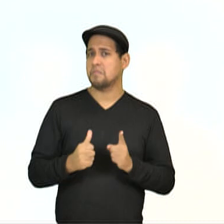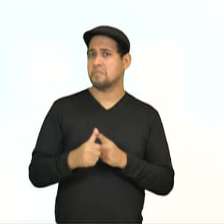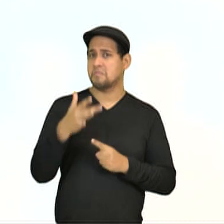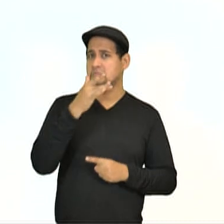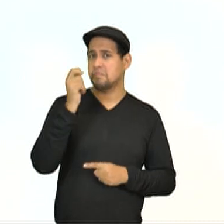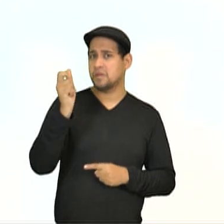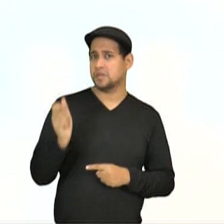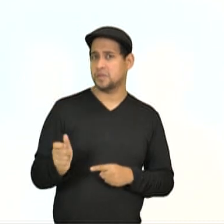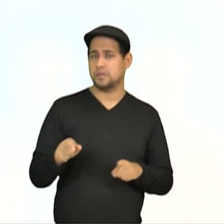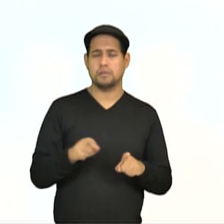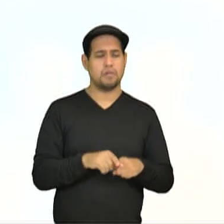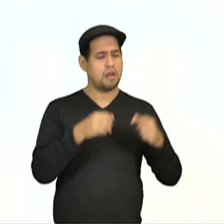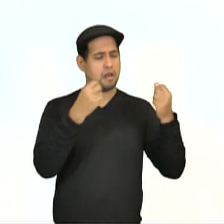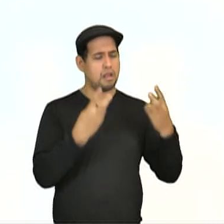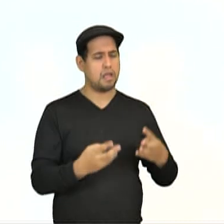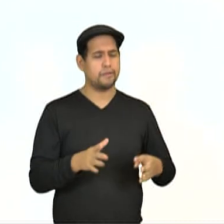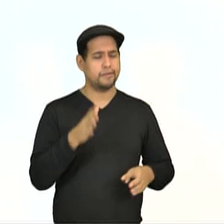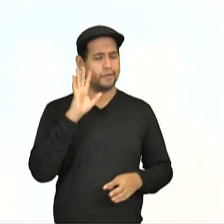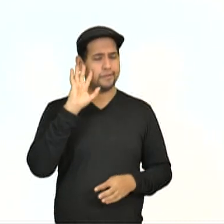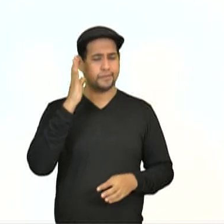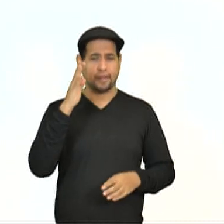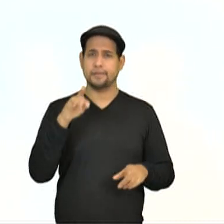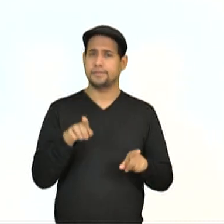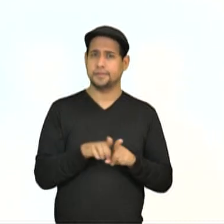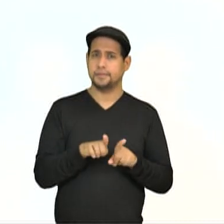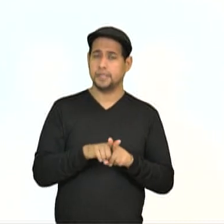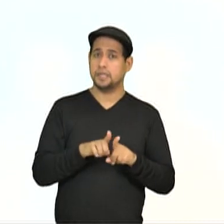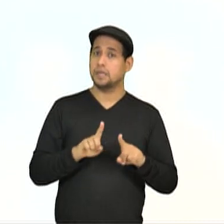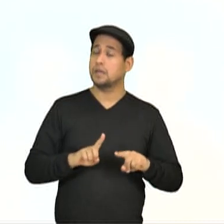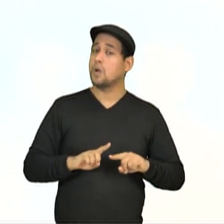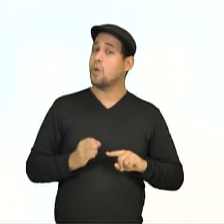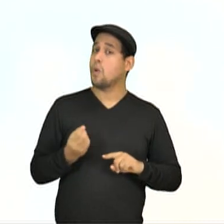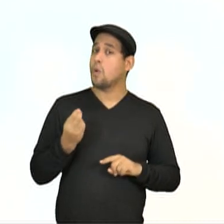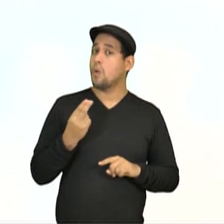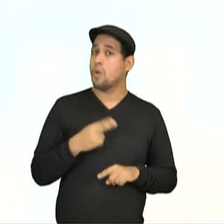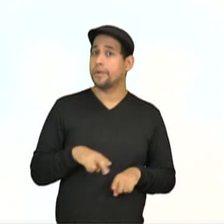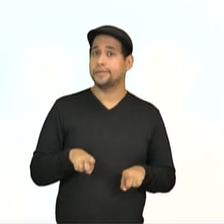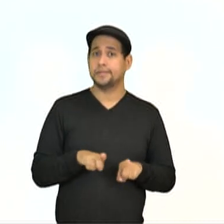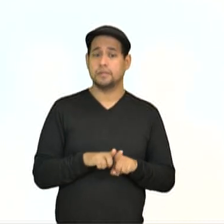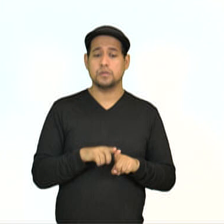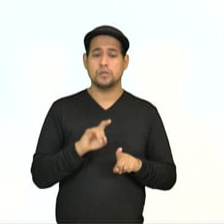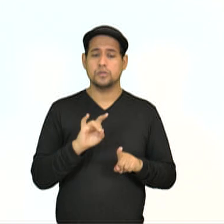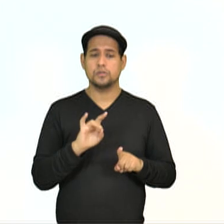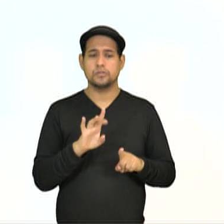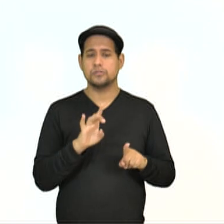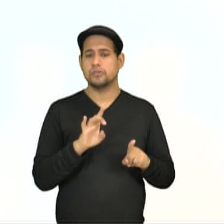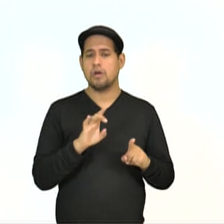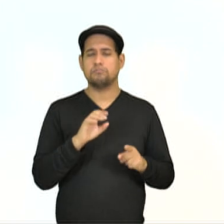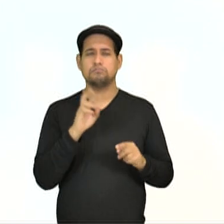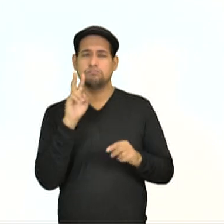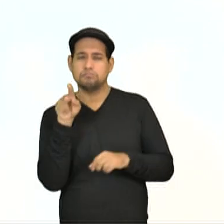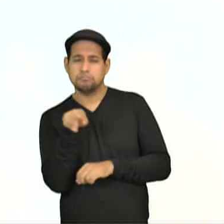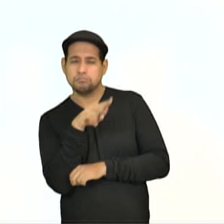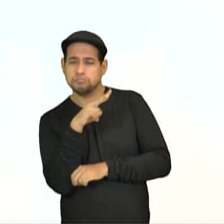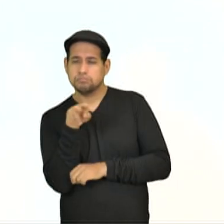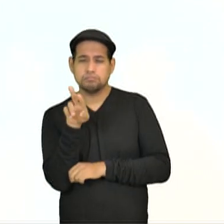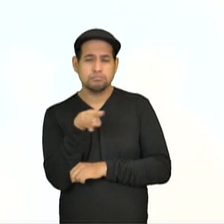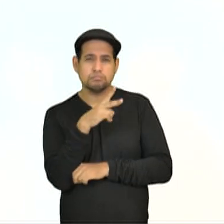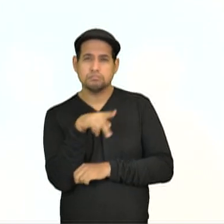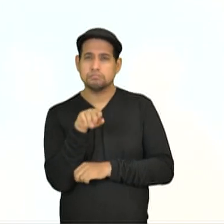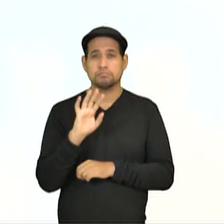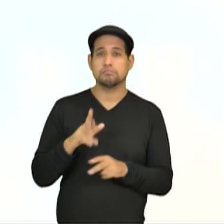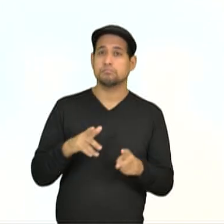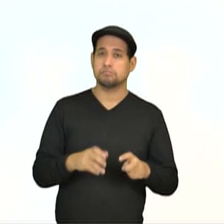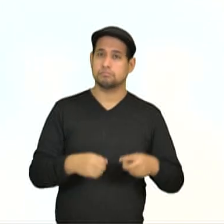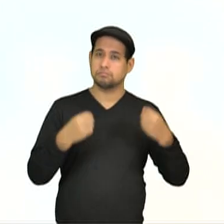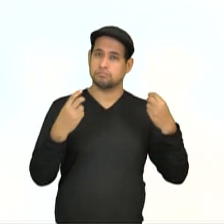pessoa, ele pode contar aquilo que aconteceu com ele mesmo, ou ele pode ser um narrador apenas observador, ele observa o que aconteceu e